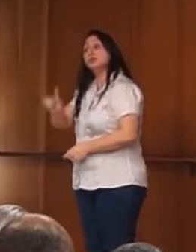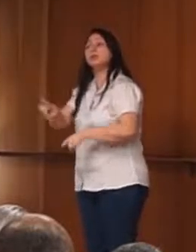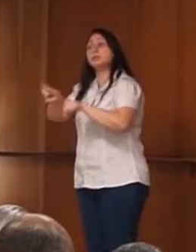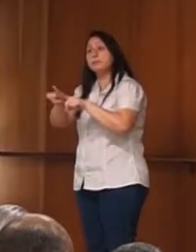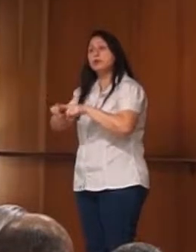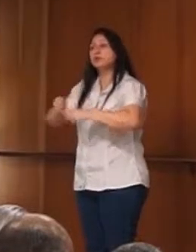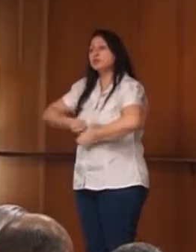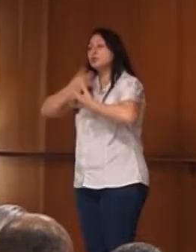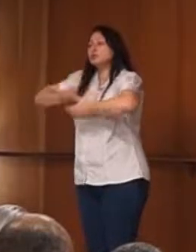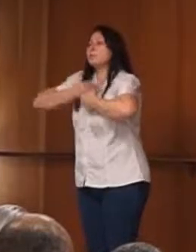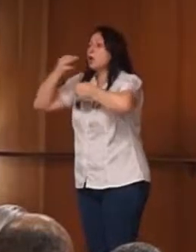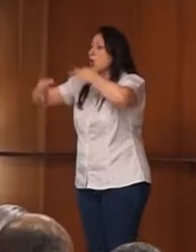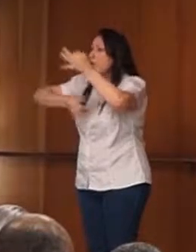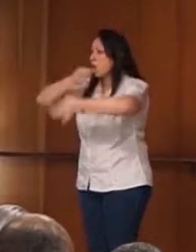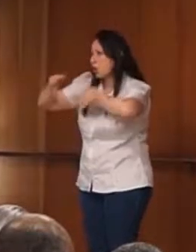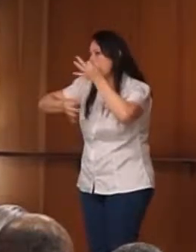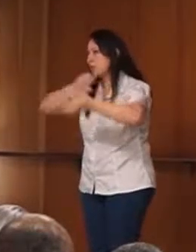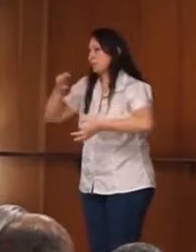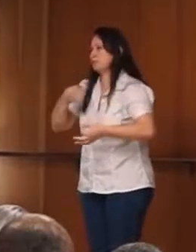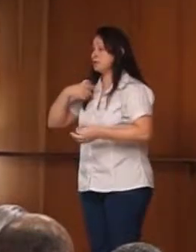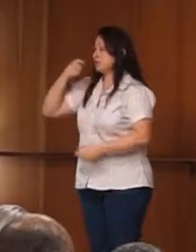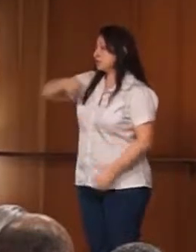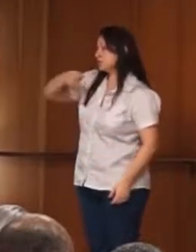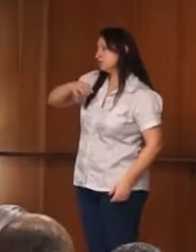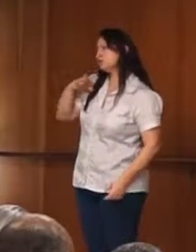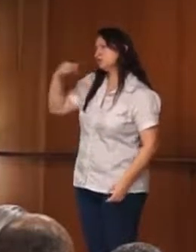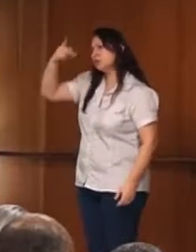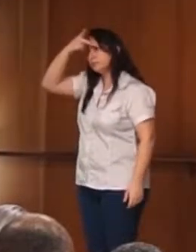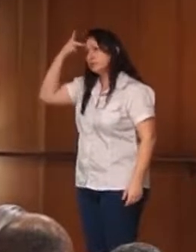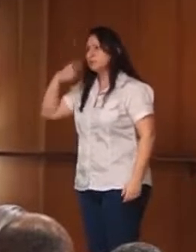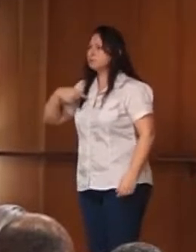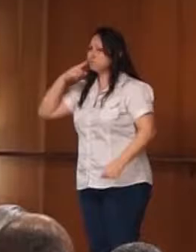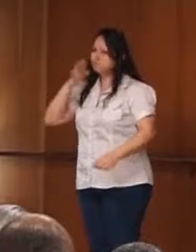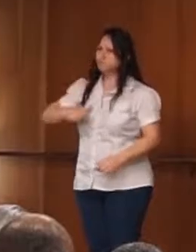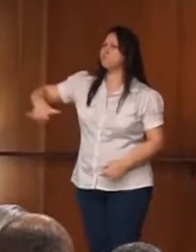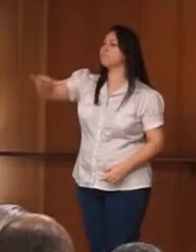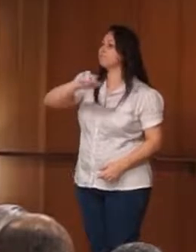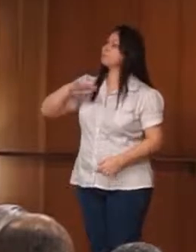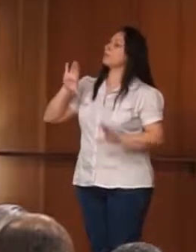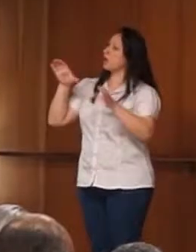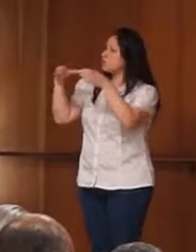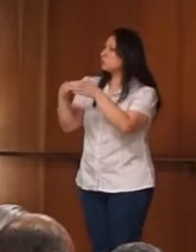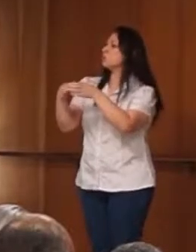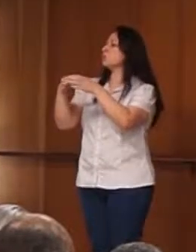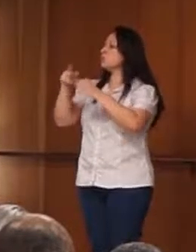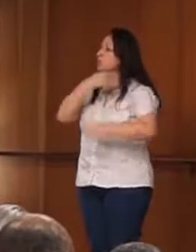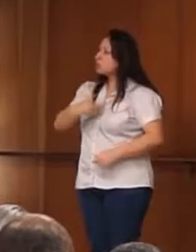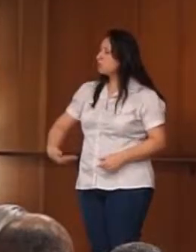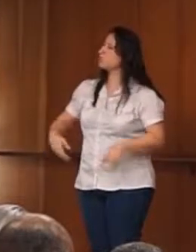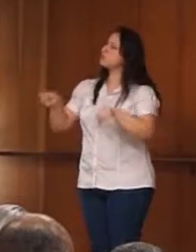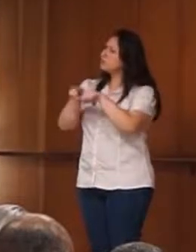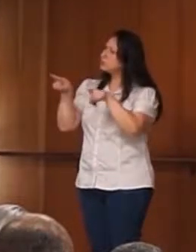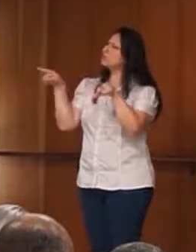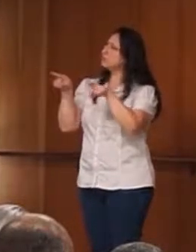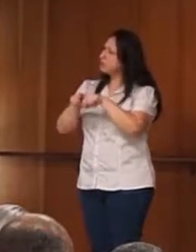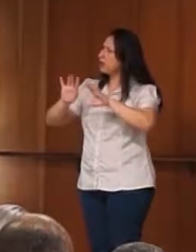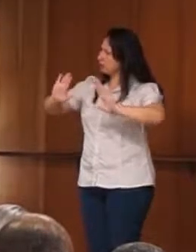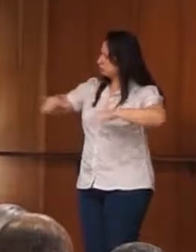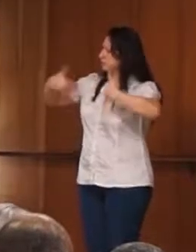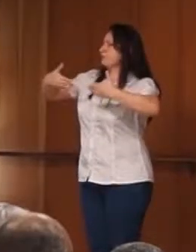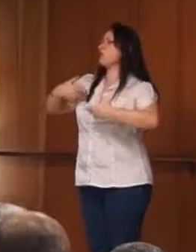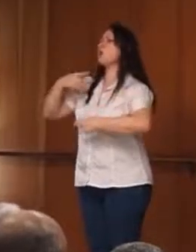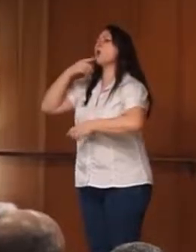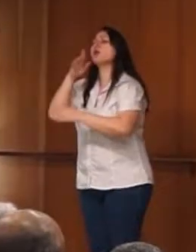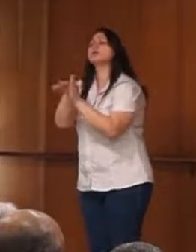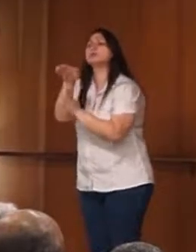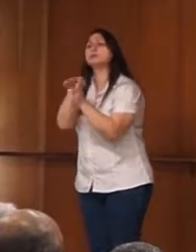suas opiniões ao exigir de todos os demais o respeito ao espaço público, a altivez dos nossos conselhos para que nós possamos,